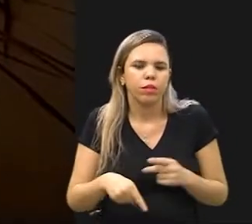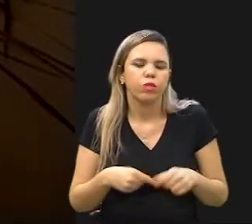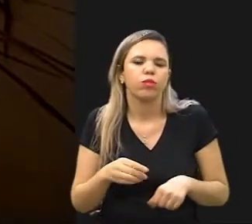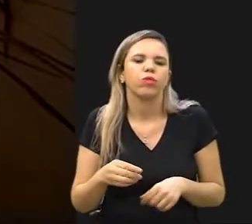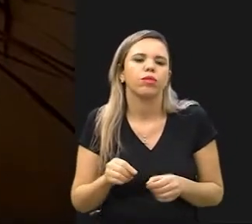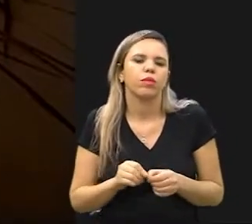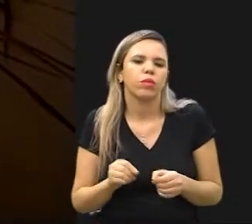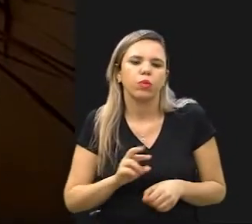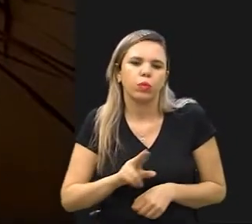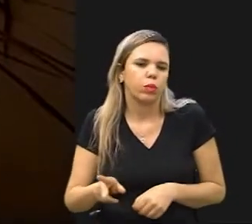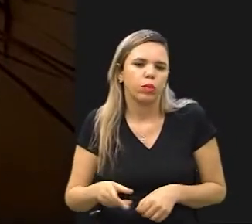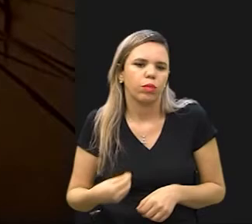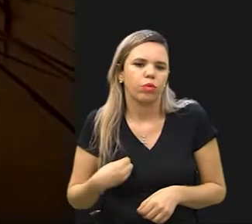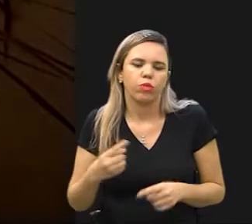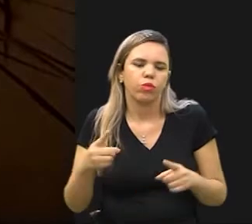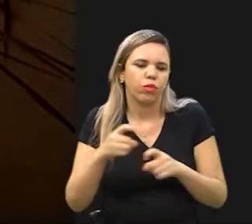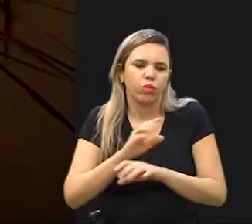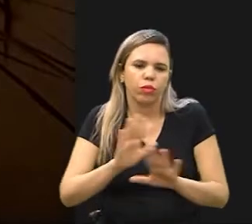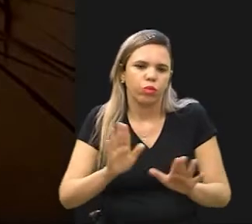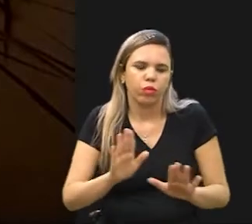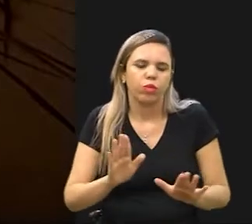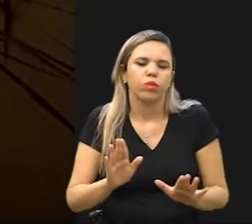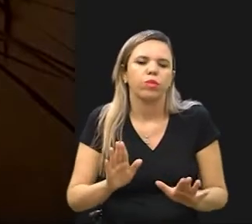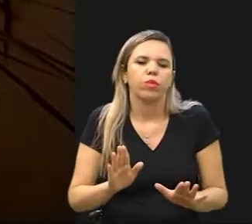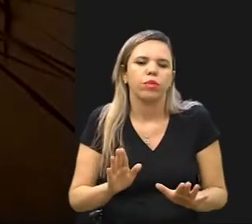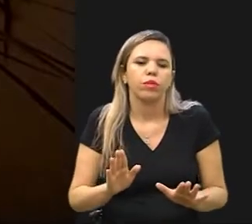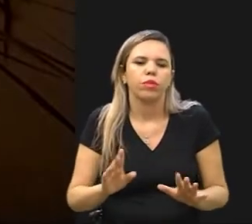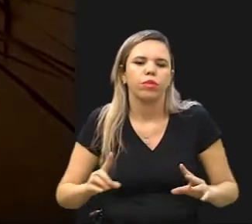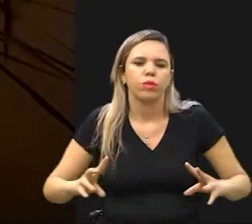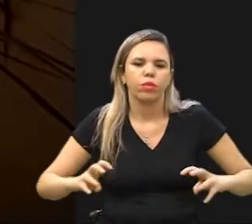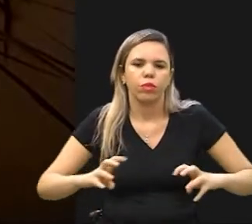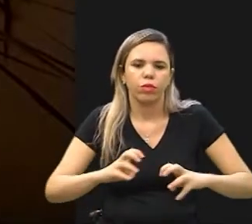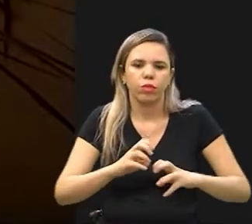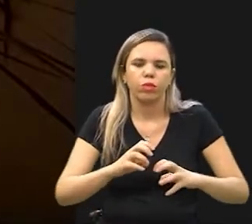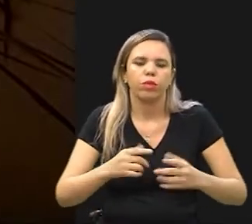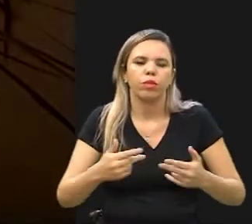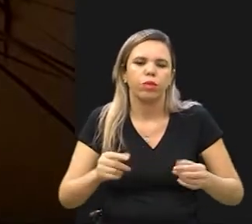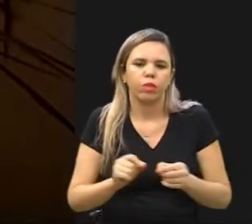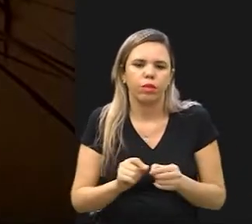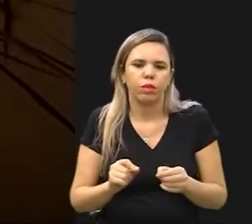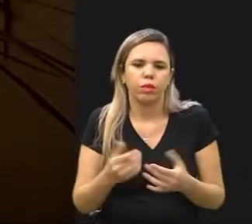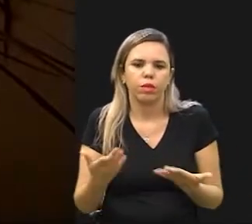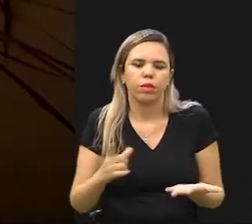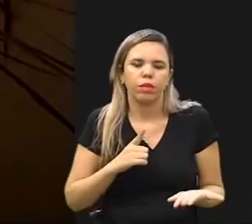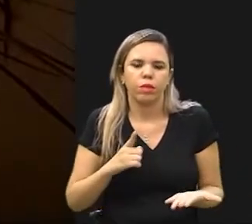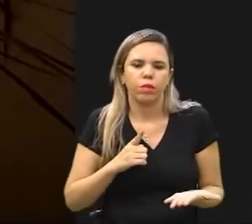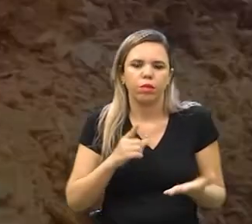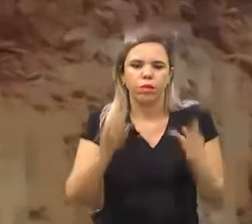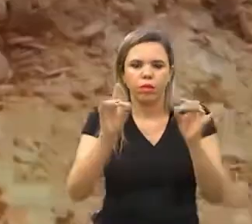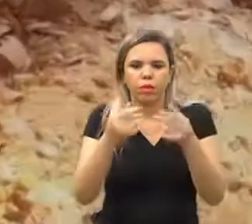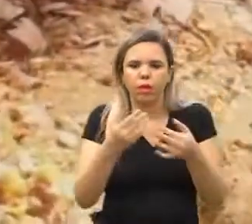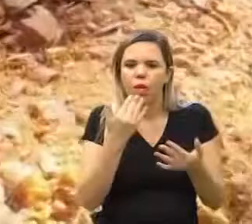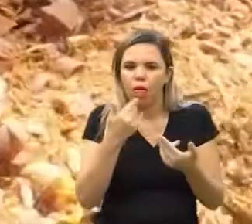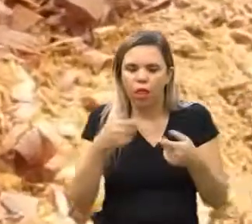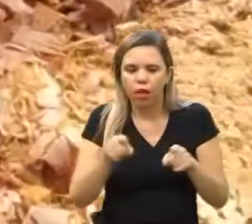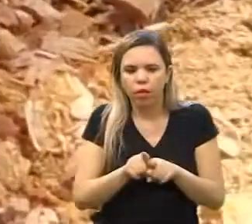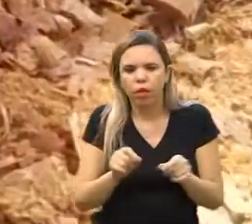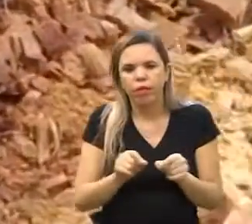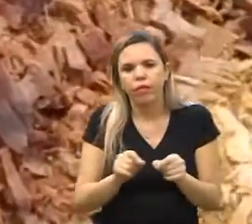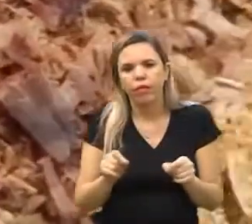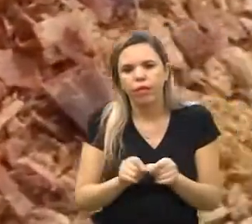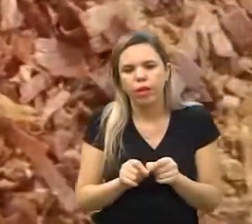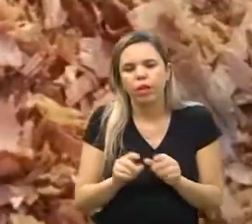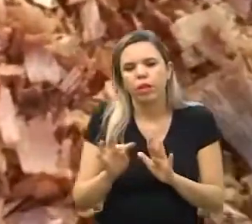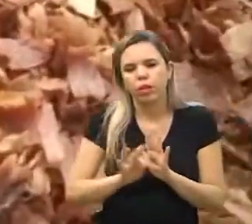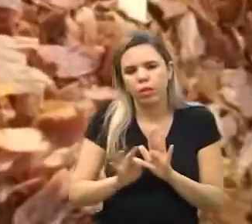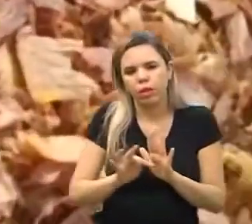agente decompositor não são as minhocas, mas são fungos, são bactérias que quando eles estão degradando o alimento, eles fazem